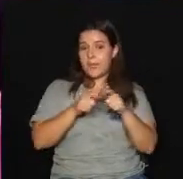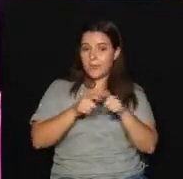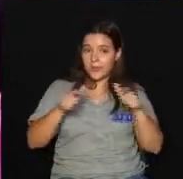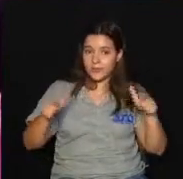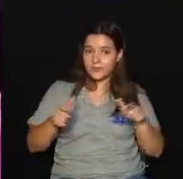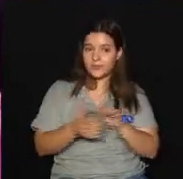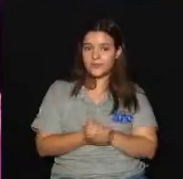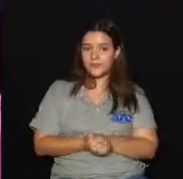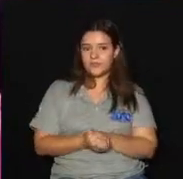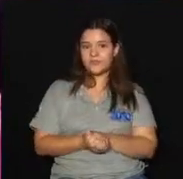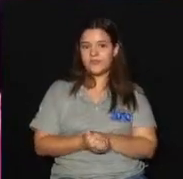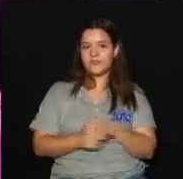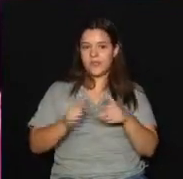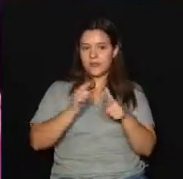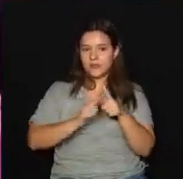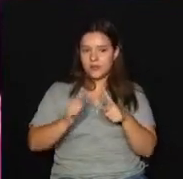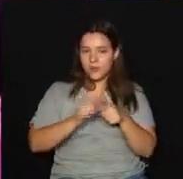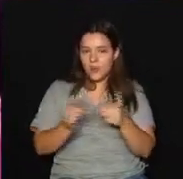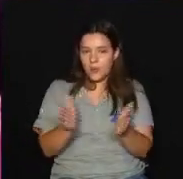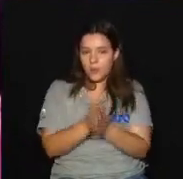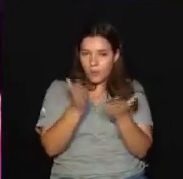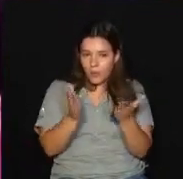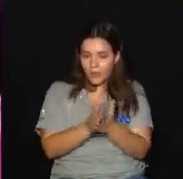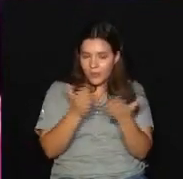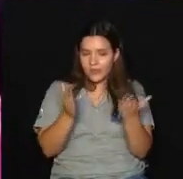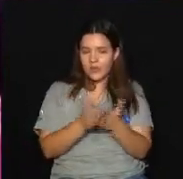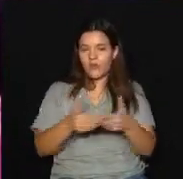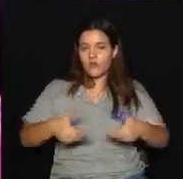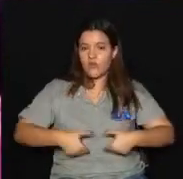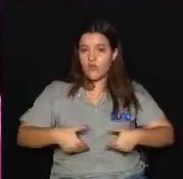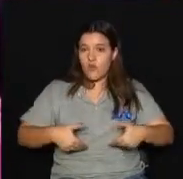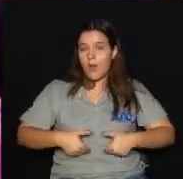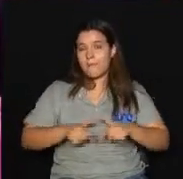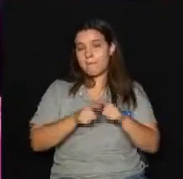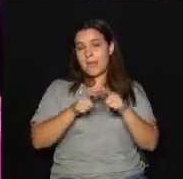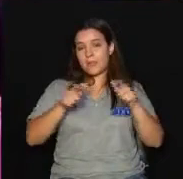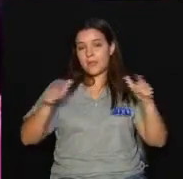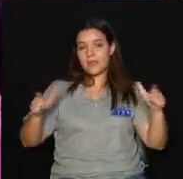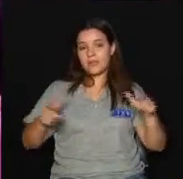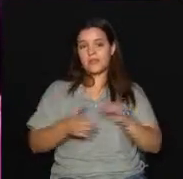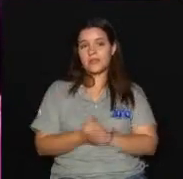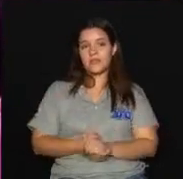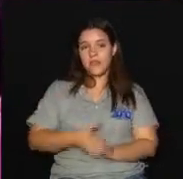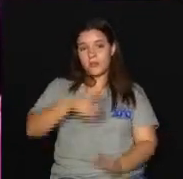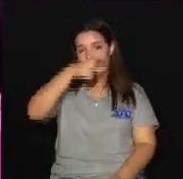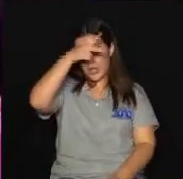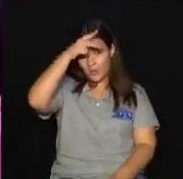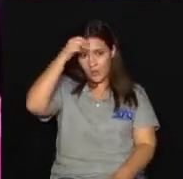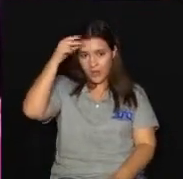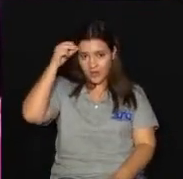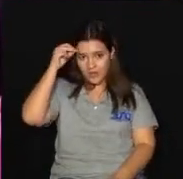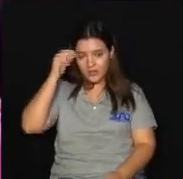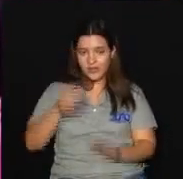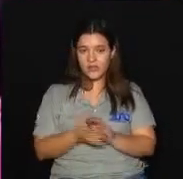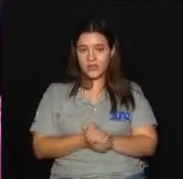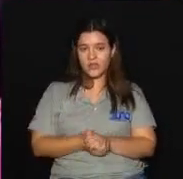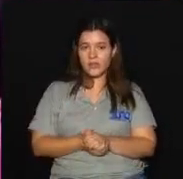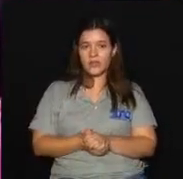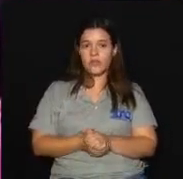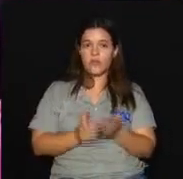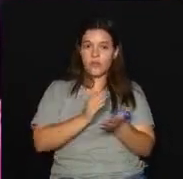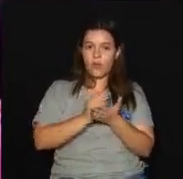o problema da pobreza está se alastrando e a prefeitura, inclusive a partir de